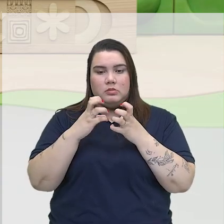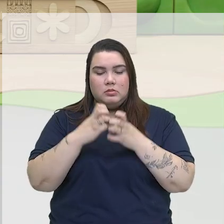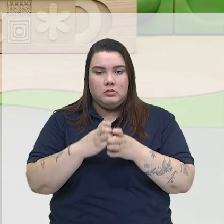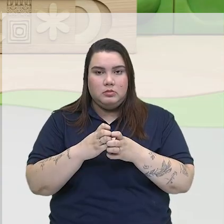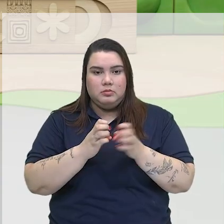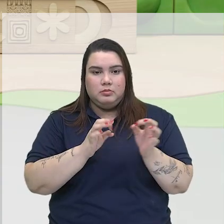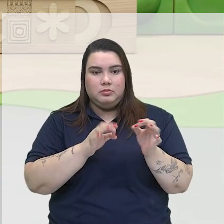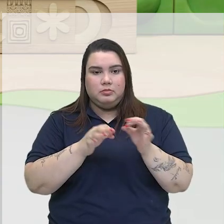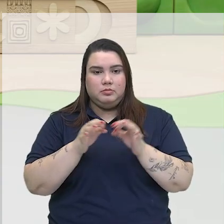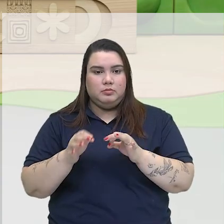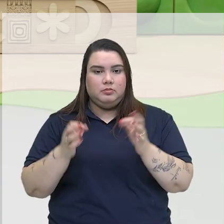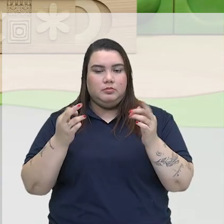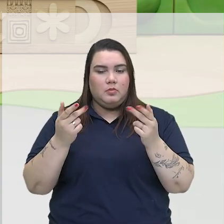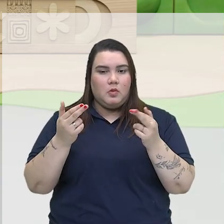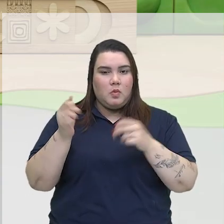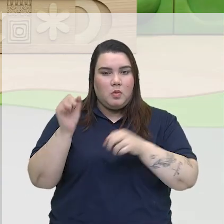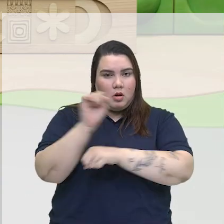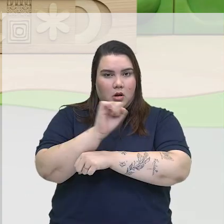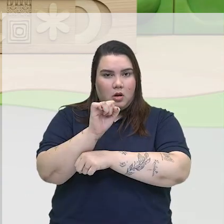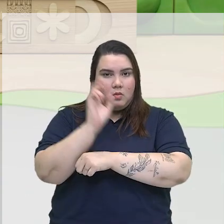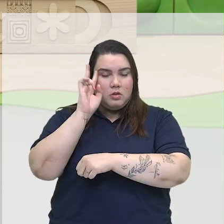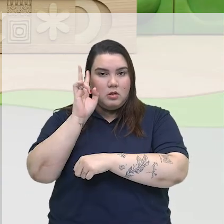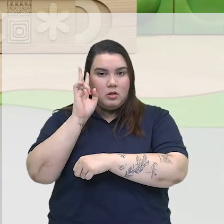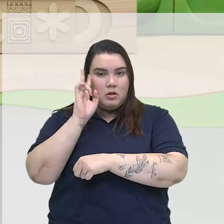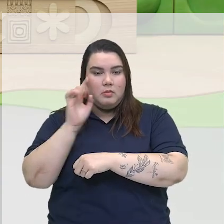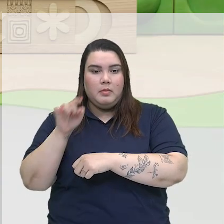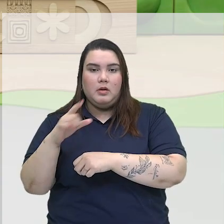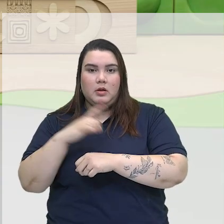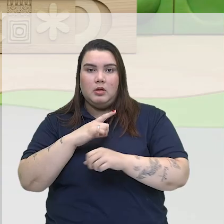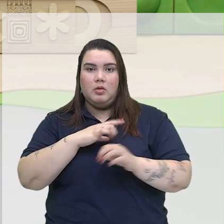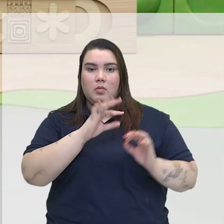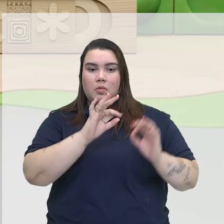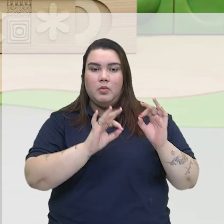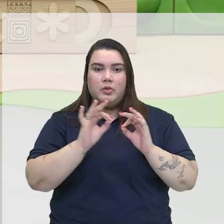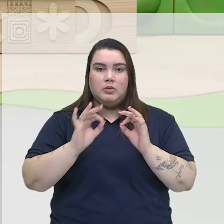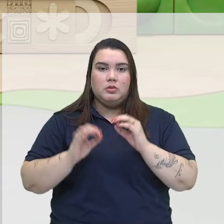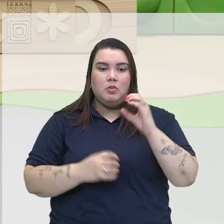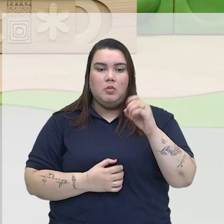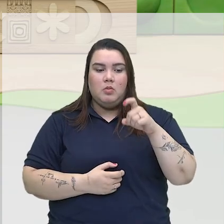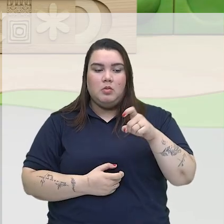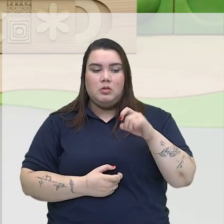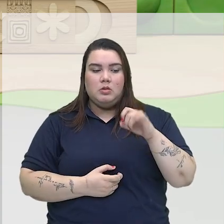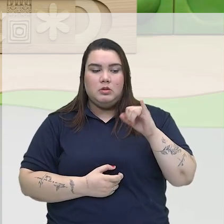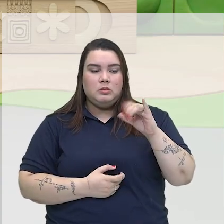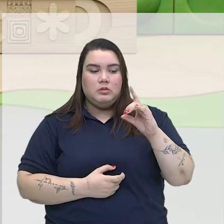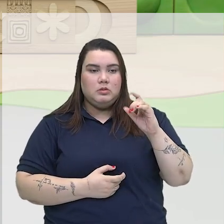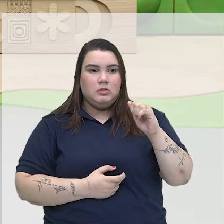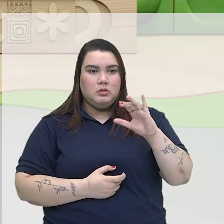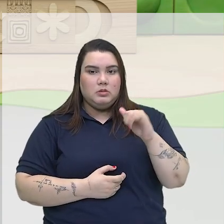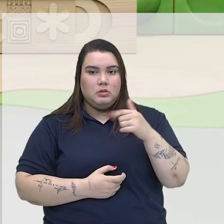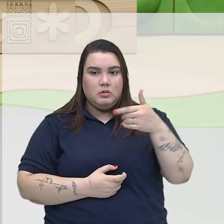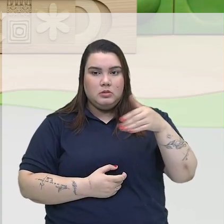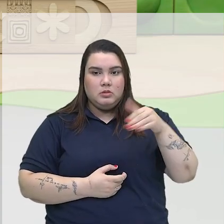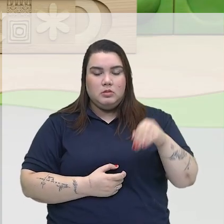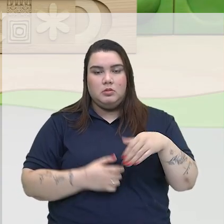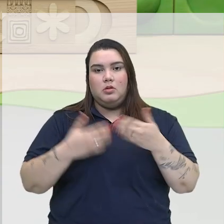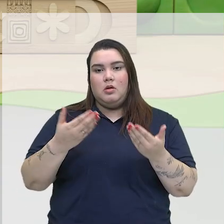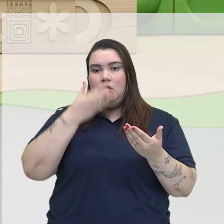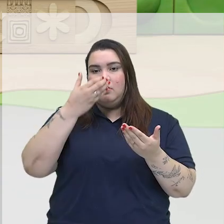certo? Assim como o carro lá enferruja, que é também um processo de oxidação, a maçã também